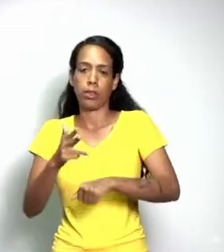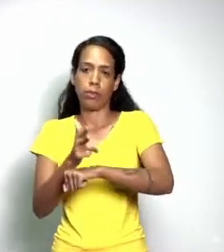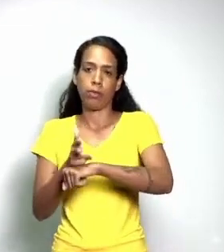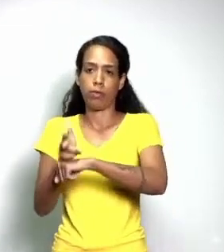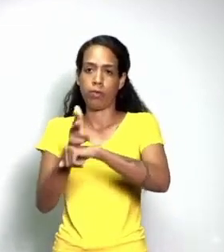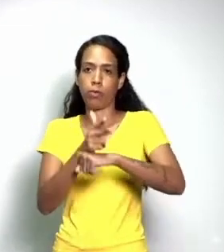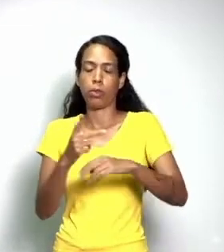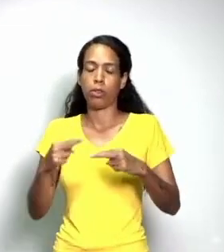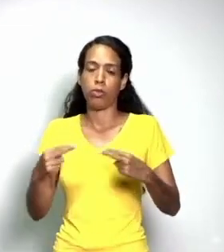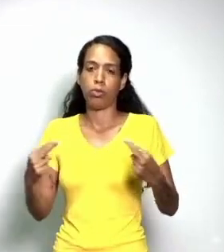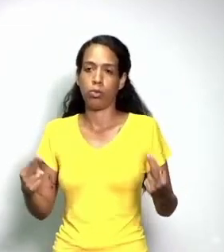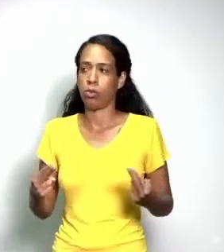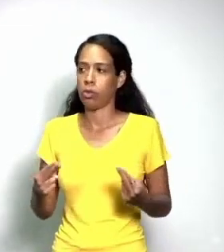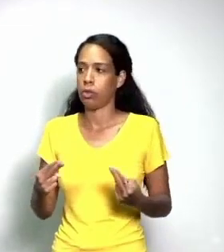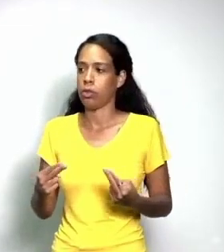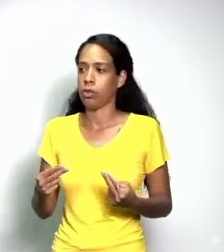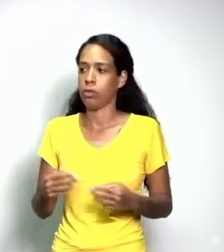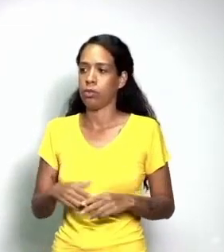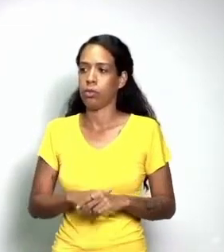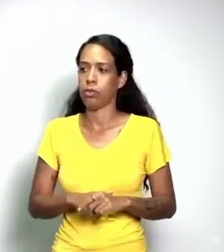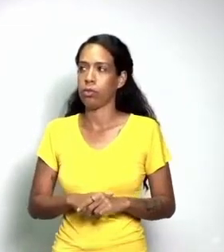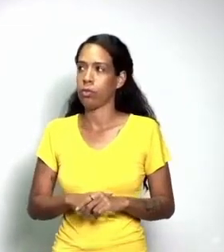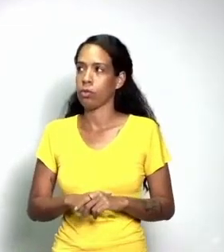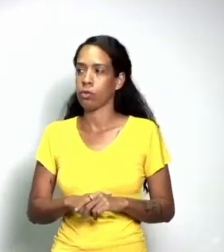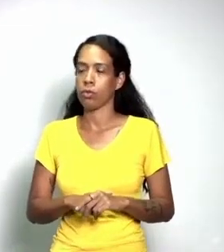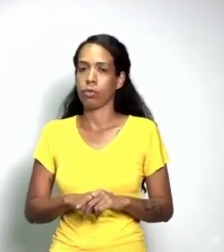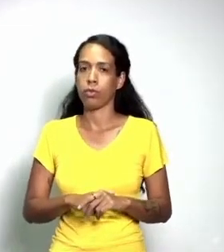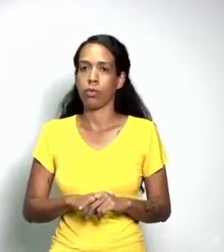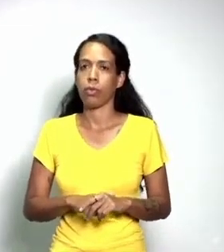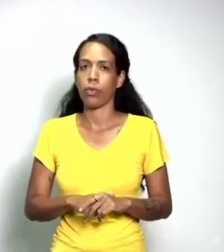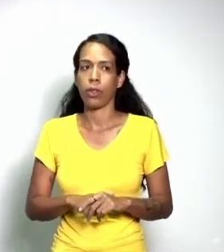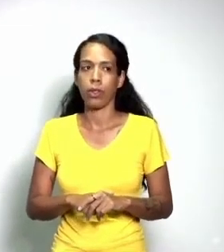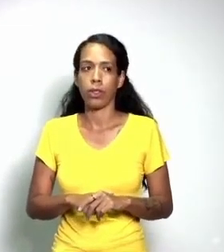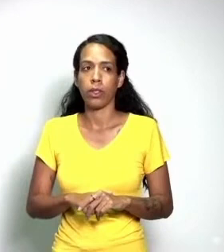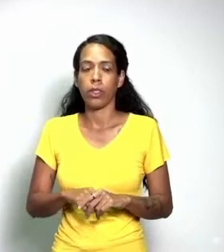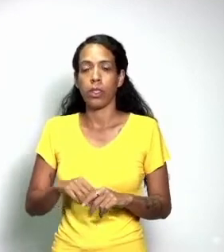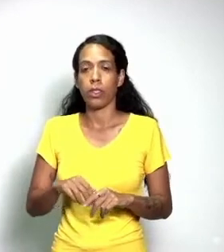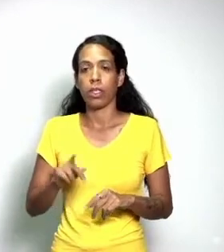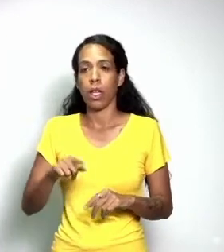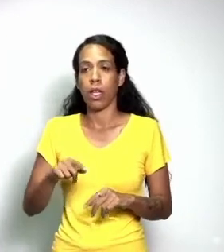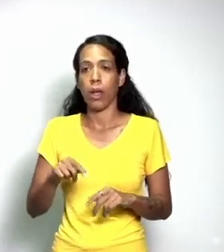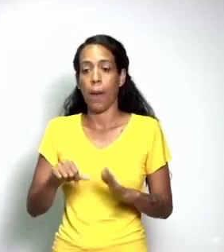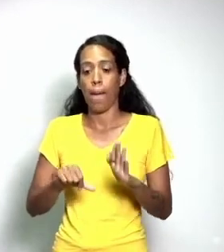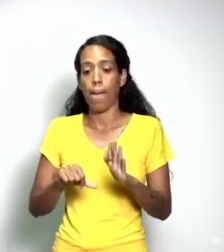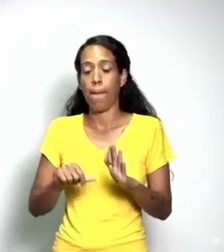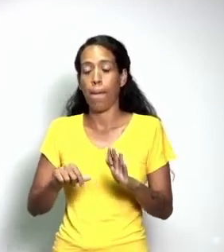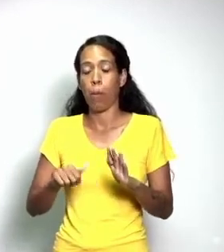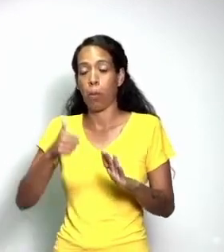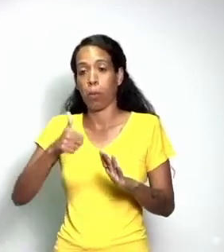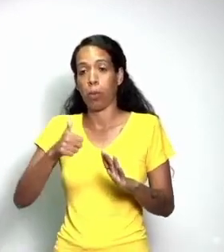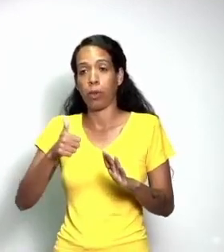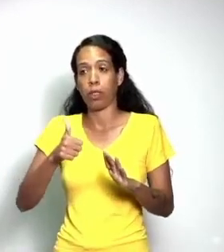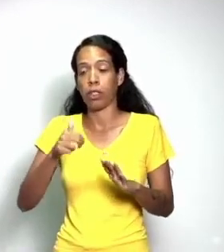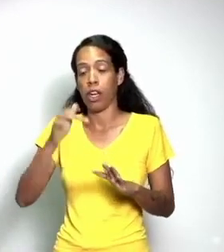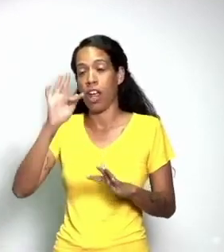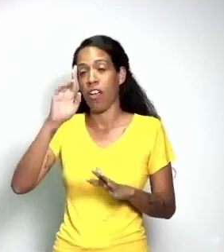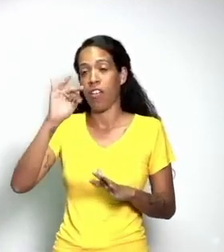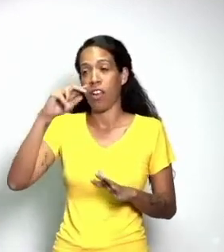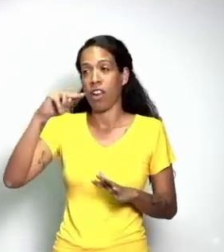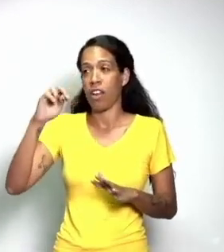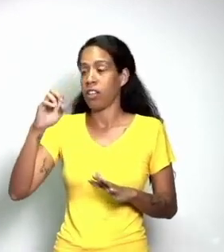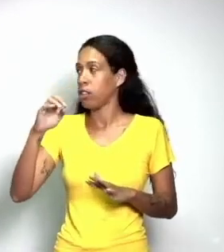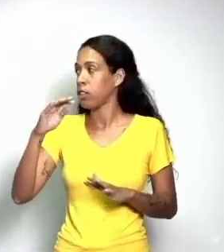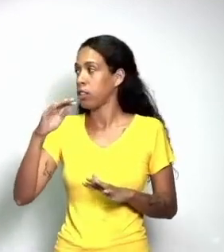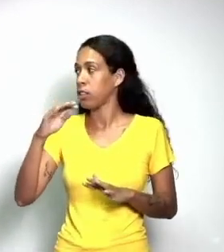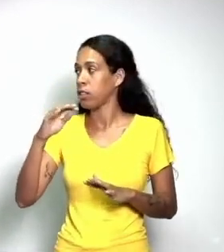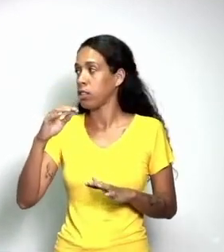as coisas dentro de um ambiente, para que aquilo seja o primeiro frame, por exemplo. Não sei se está todo mundo